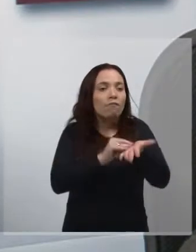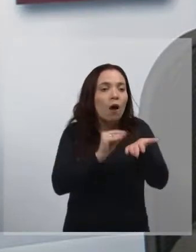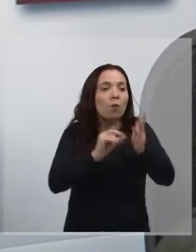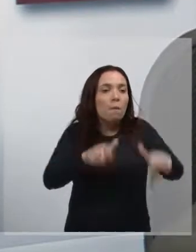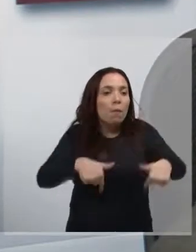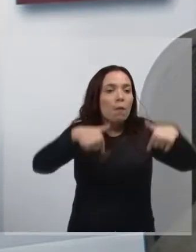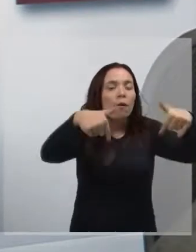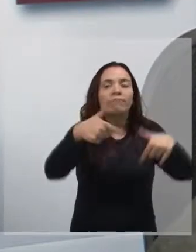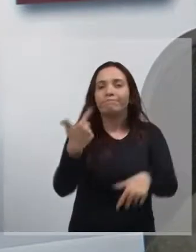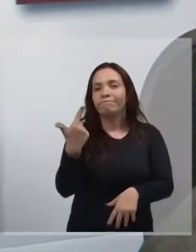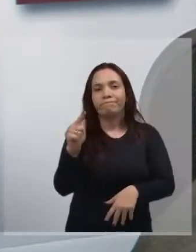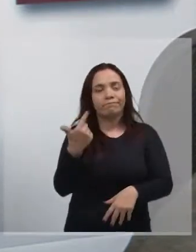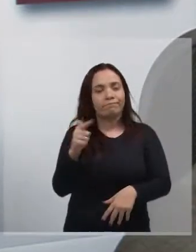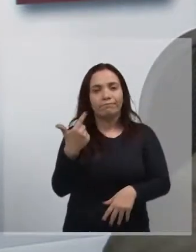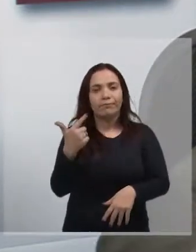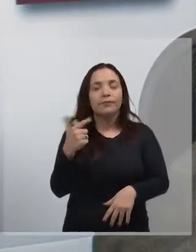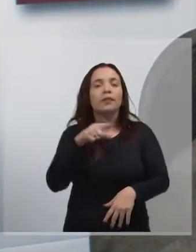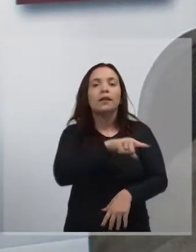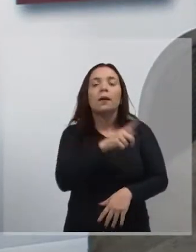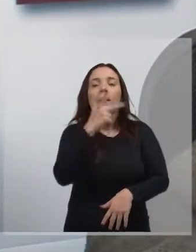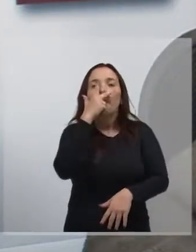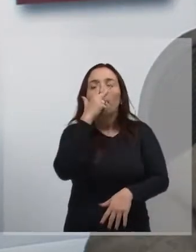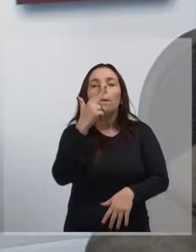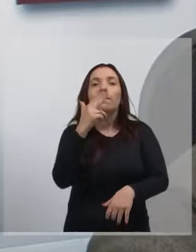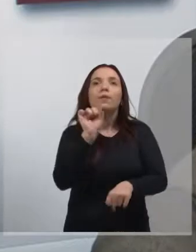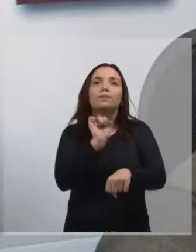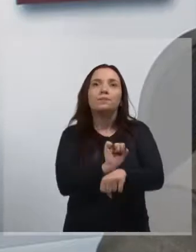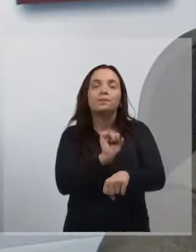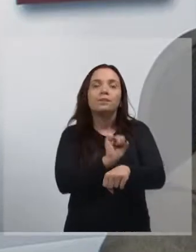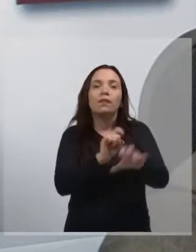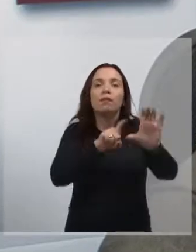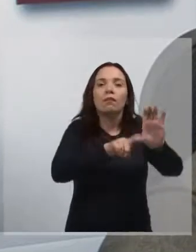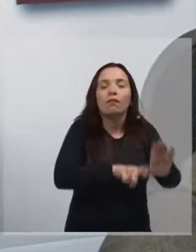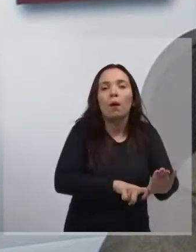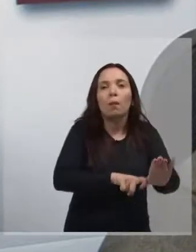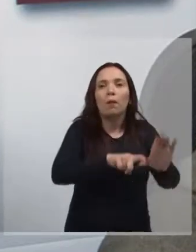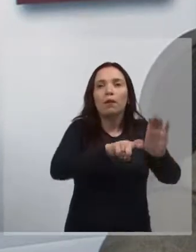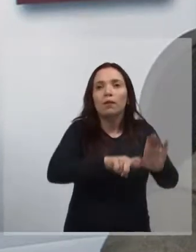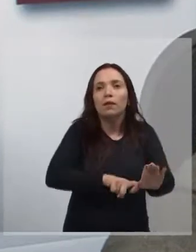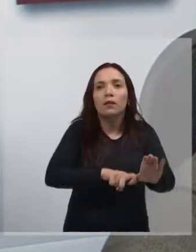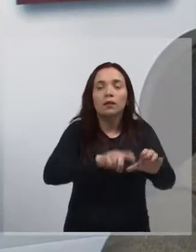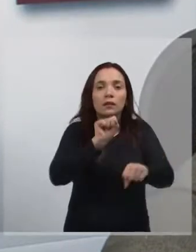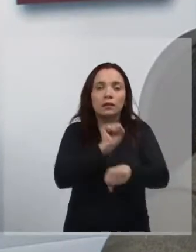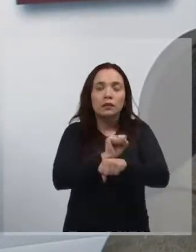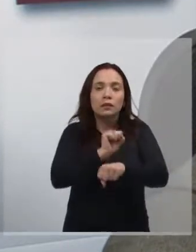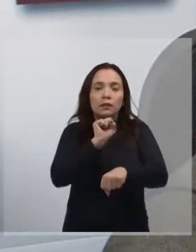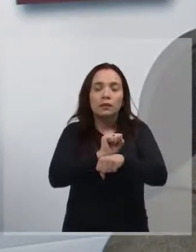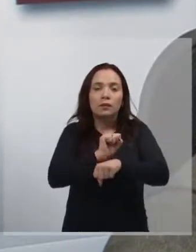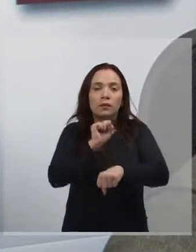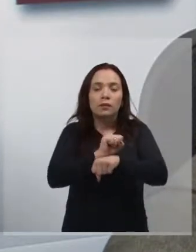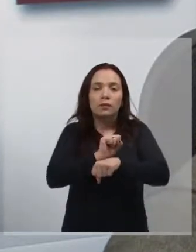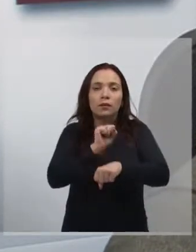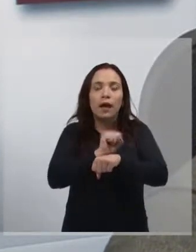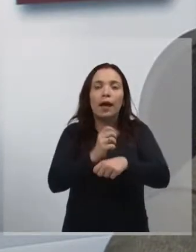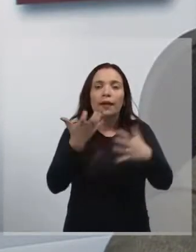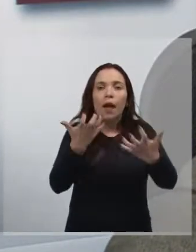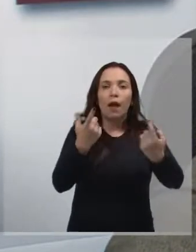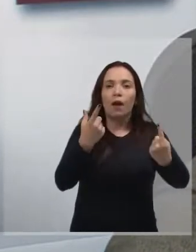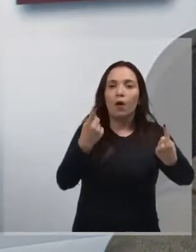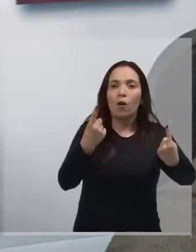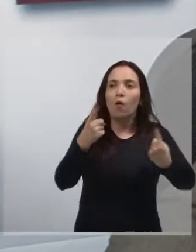ela é encaixada para servir os propósitos de bater em Jair